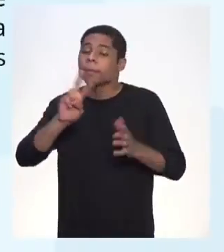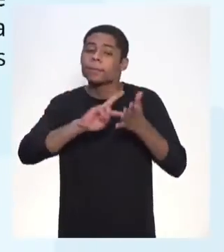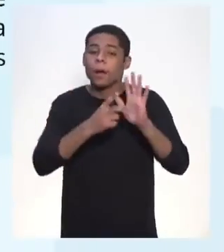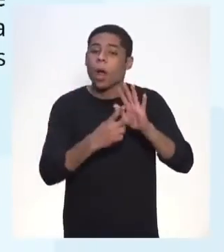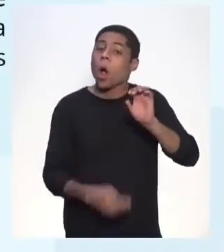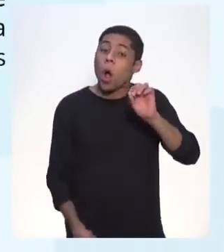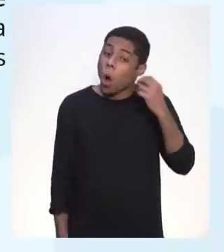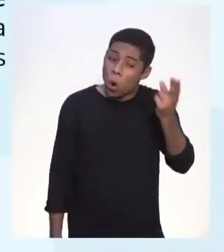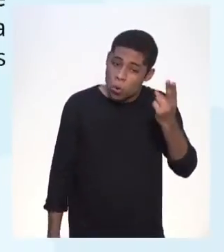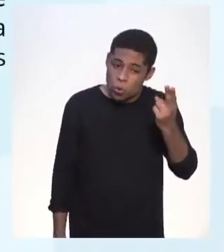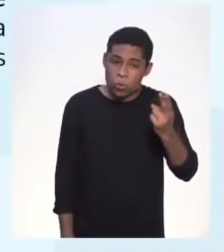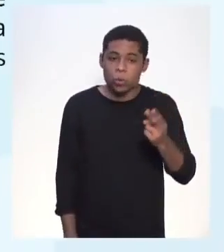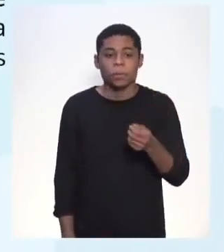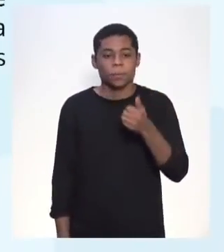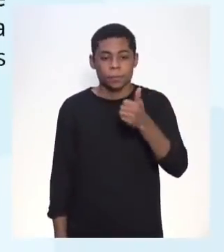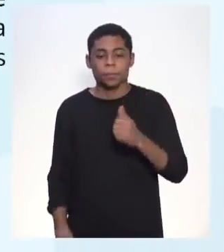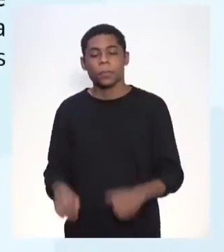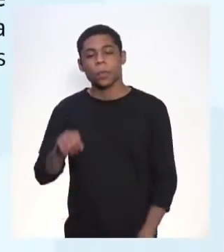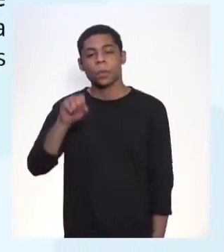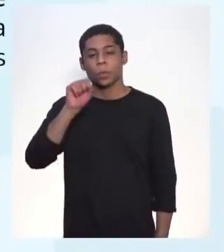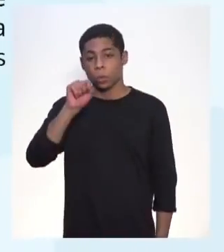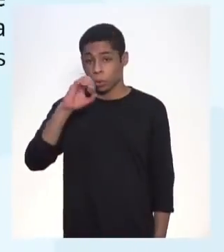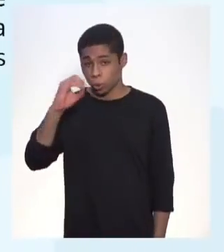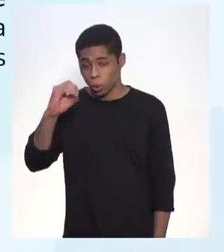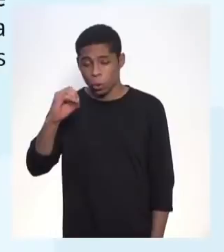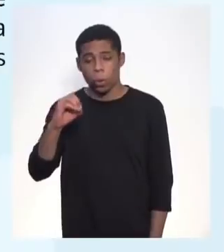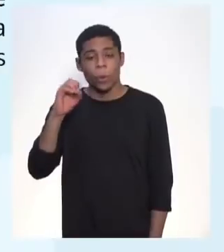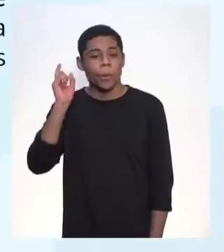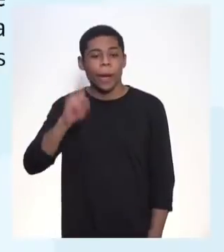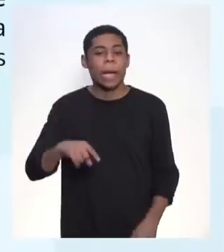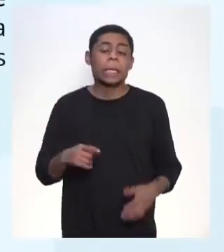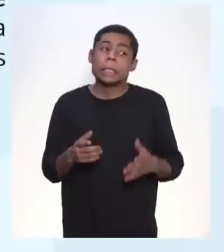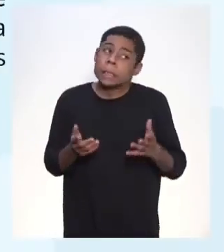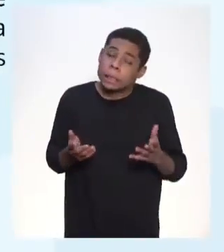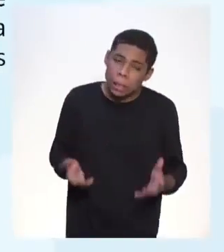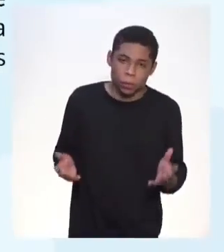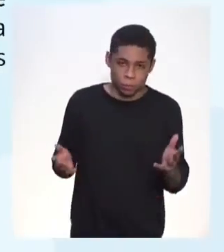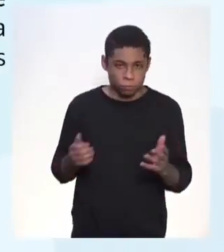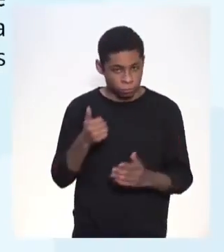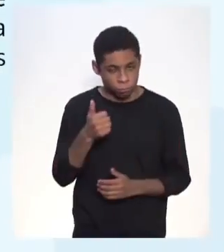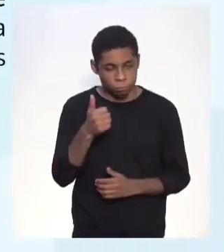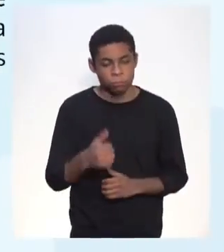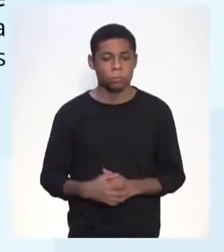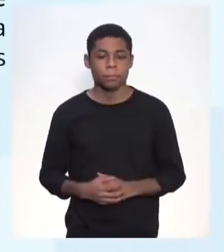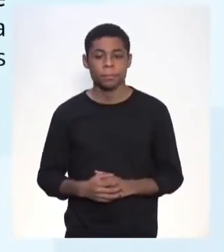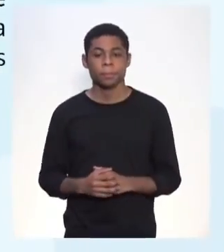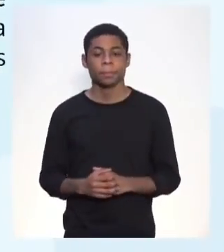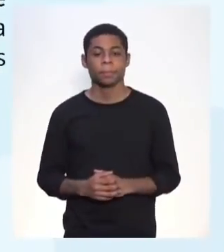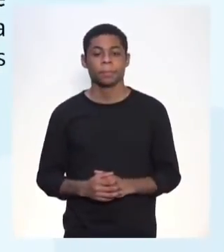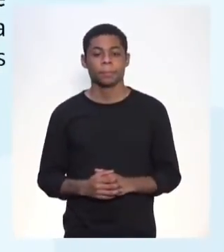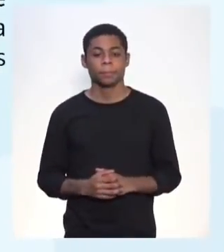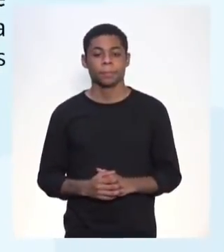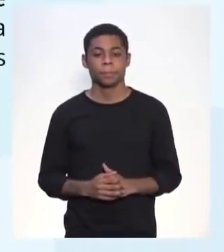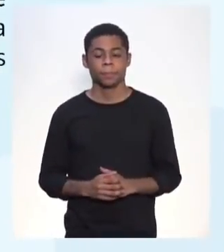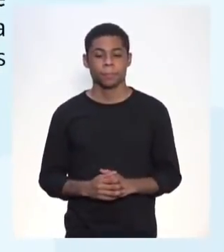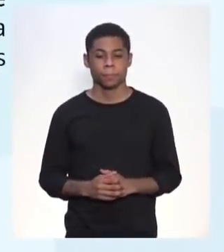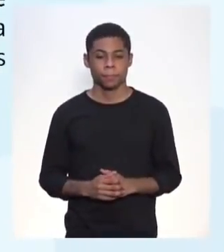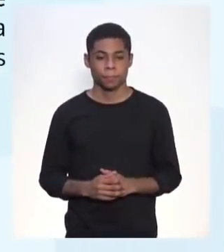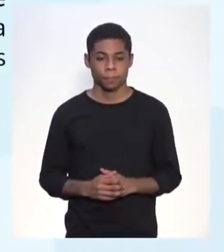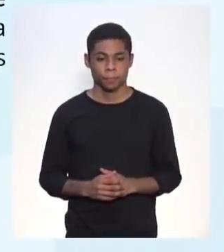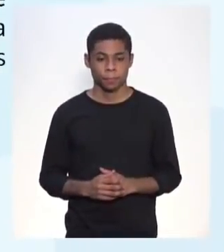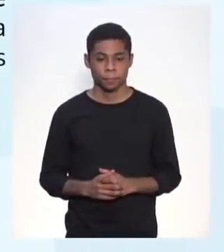aí uma coisa. Então, e. O or, eu indico aí uma alternativa, uma possibilidade. Então, ou. E o so, uma